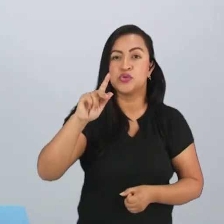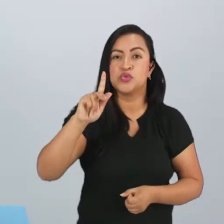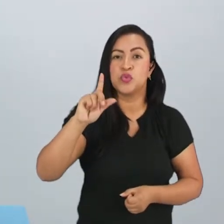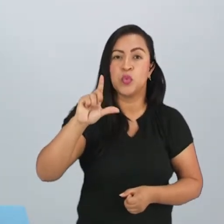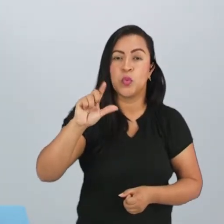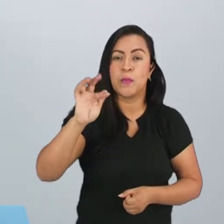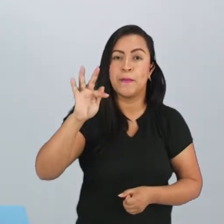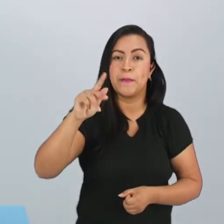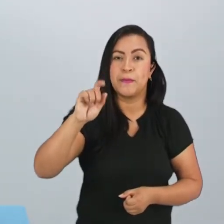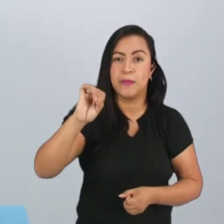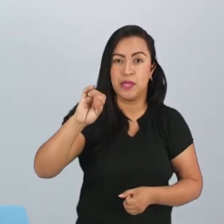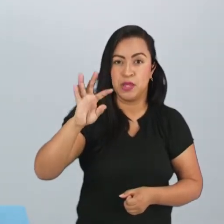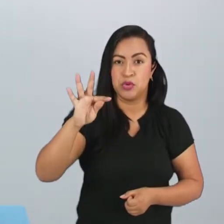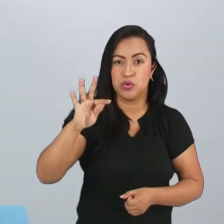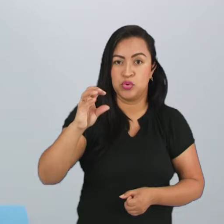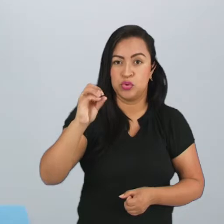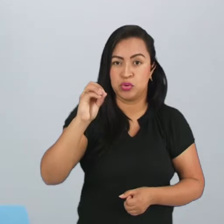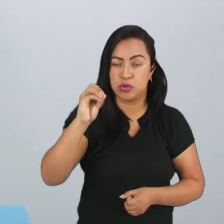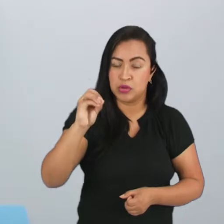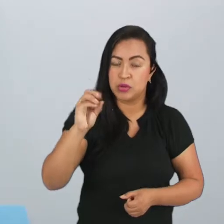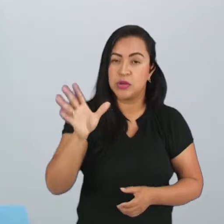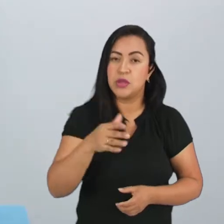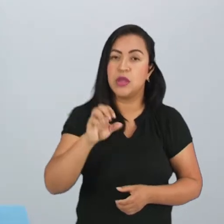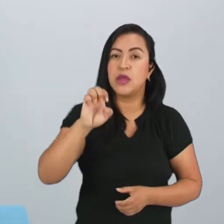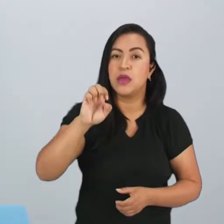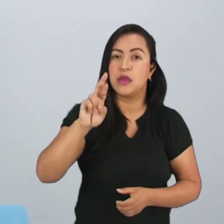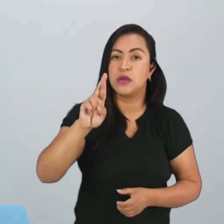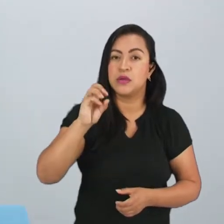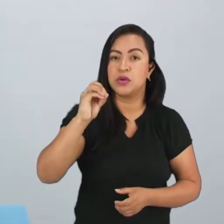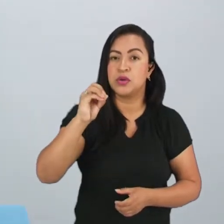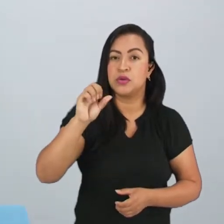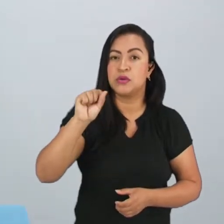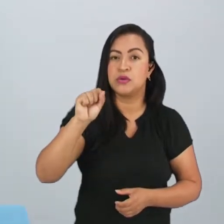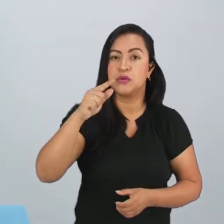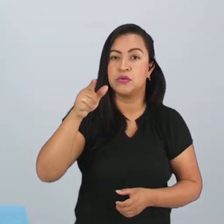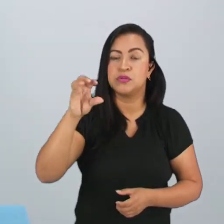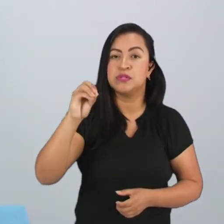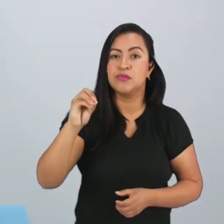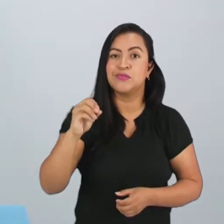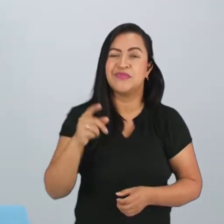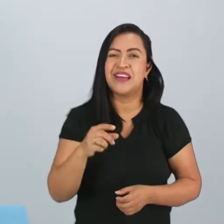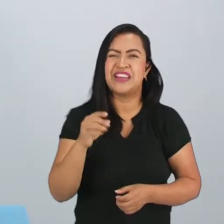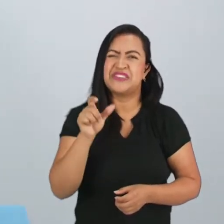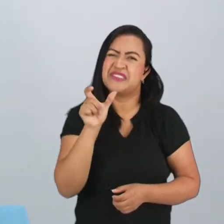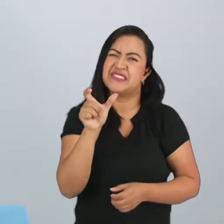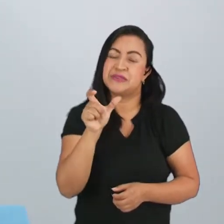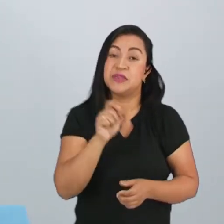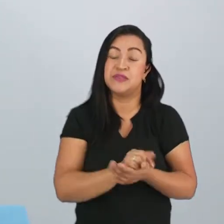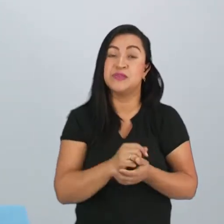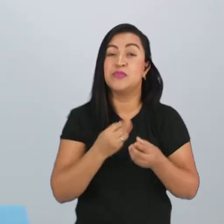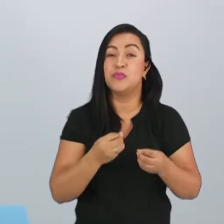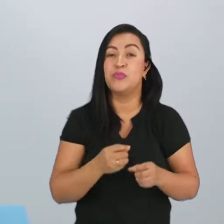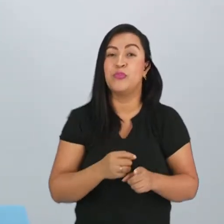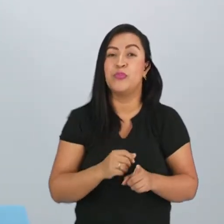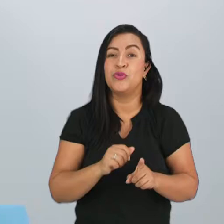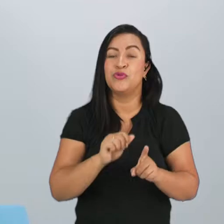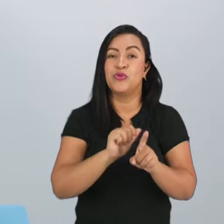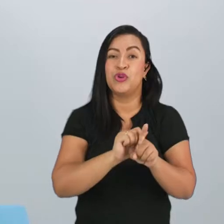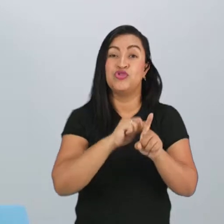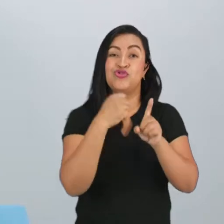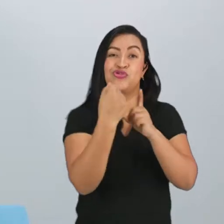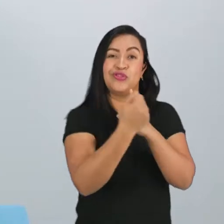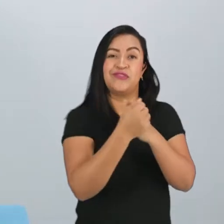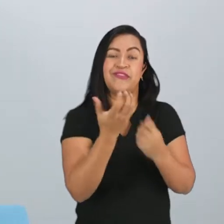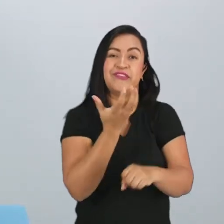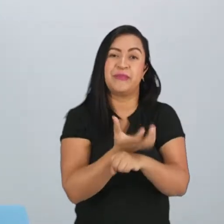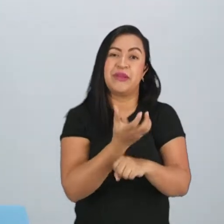gente trabalha o solo. A gente vê muito em textos em história ou geografia, é isso, para a gente entender um pouquinho a composição